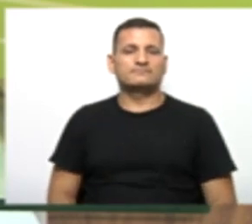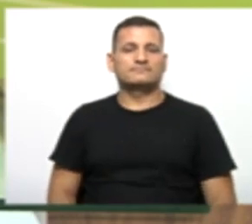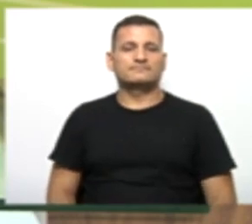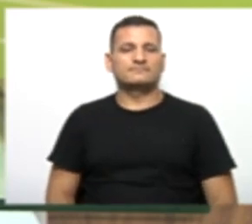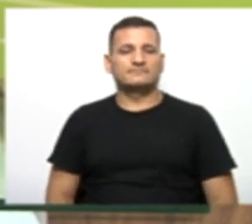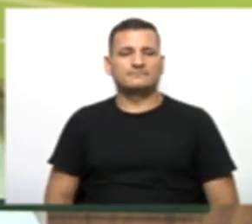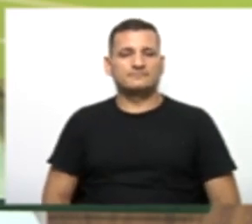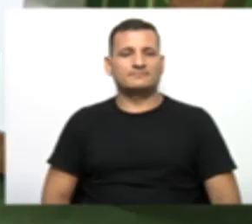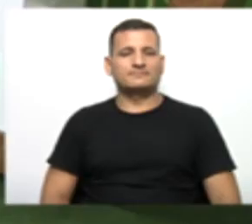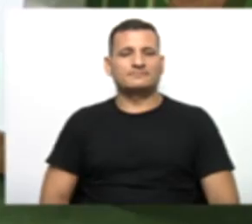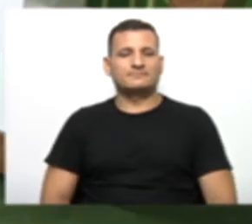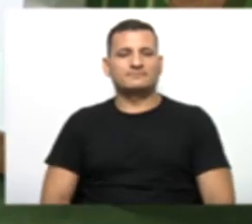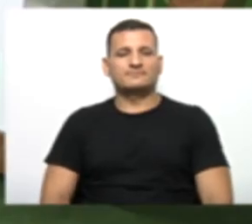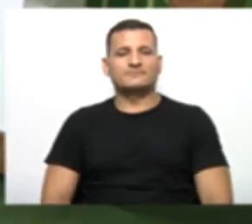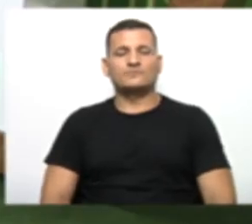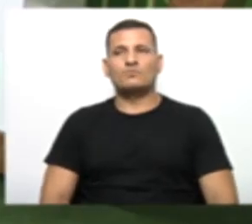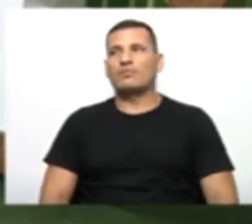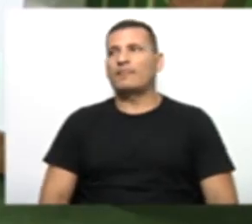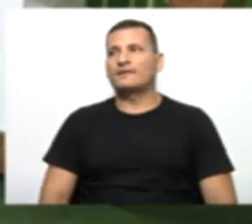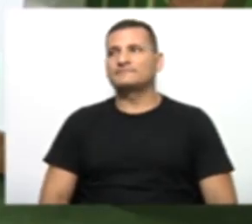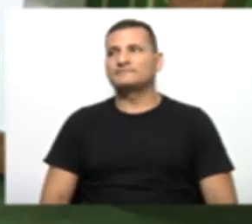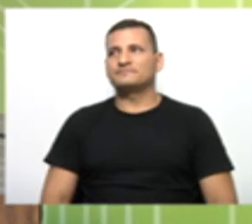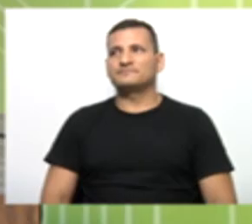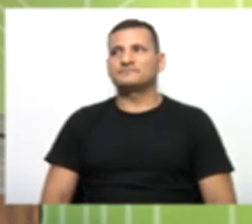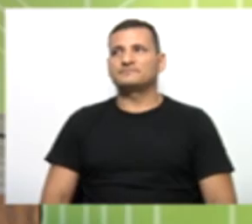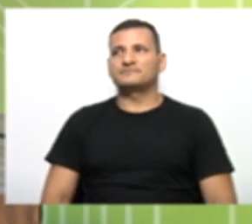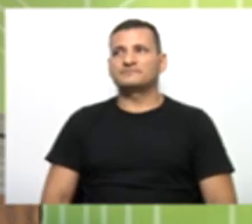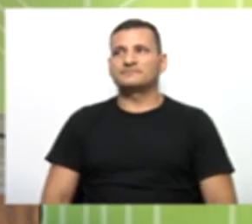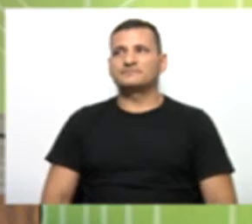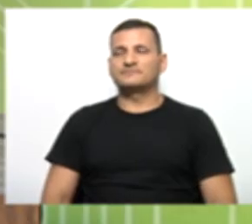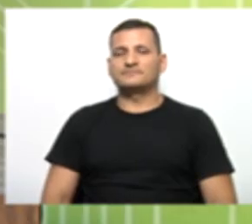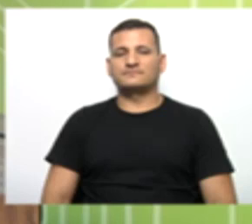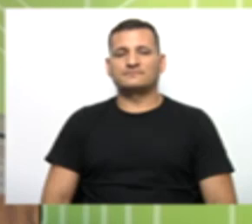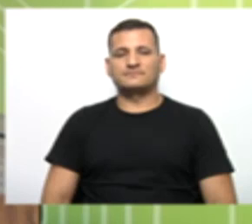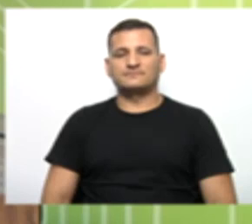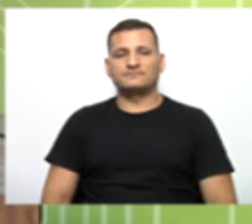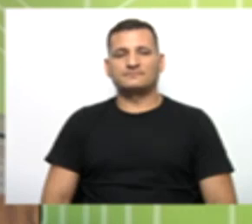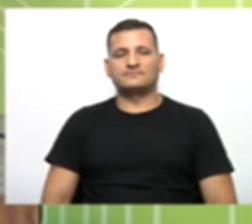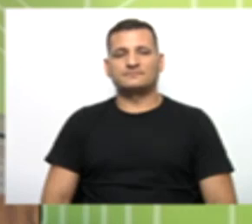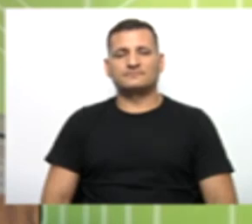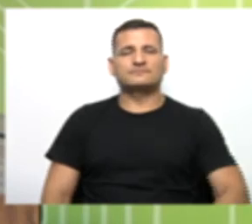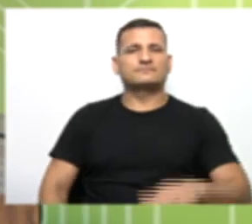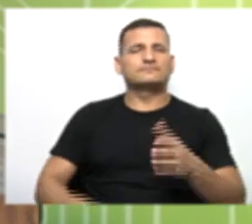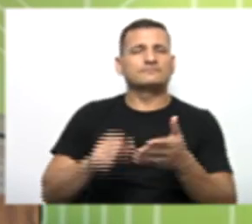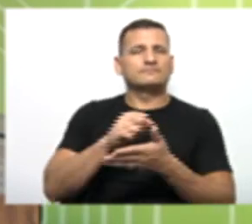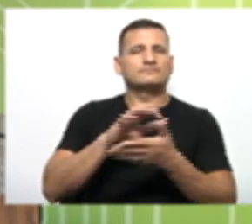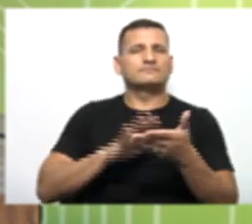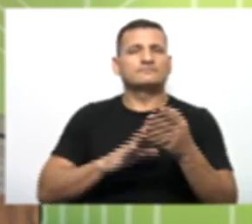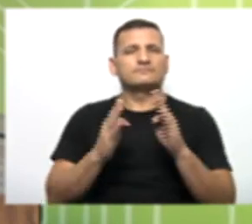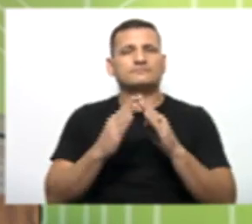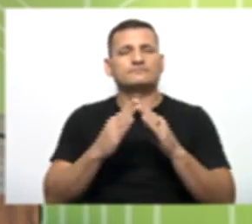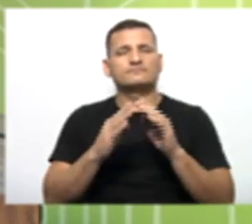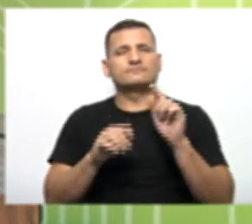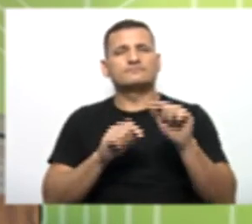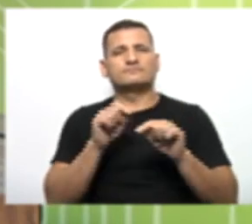sobrando? Bom, a atividade de percurso, ela foi para fazer um